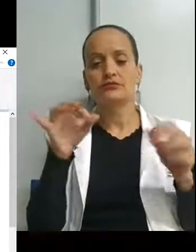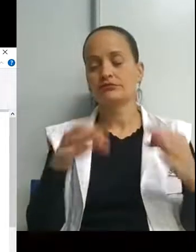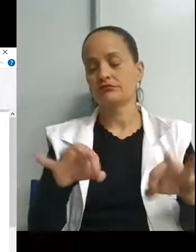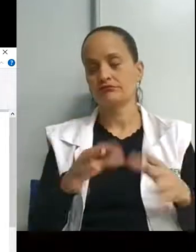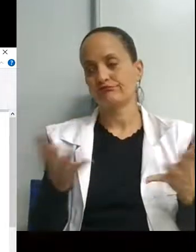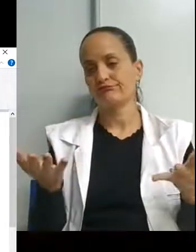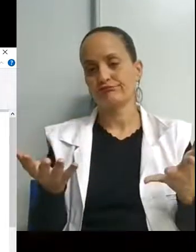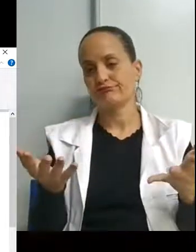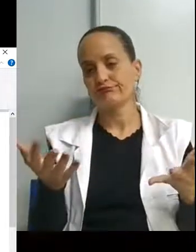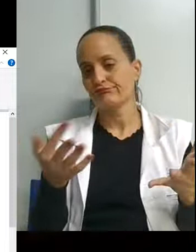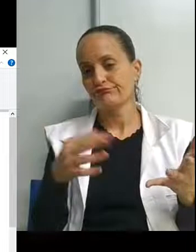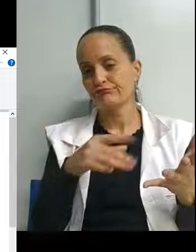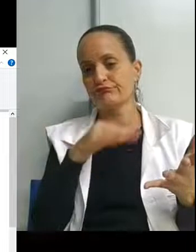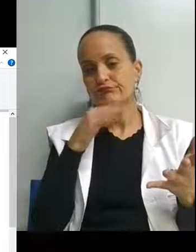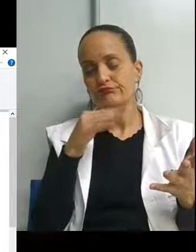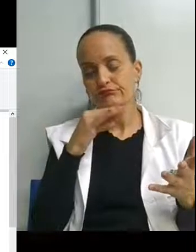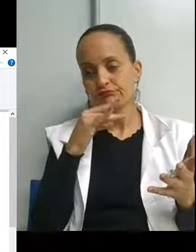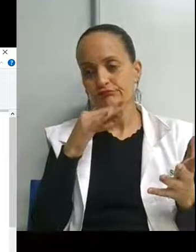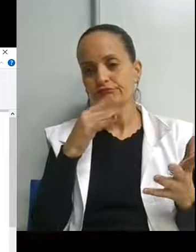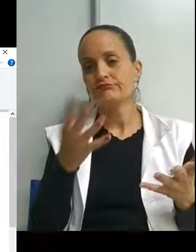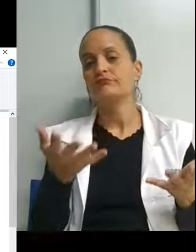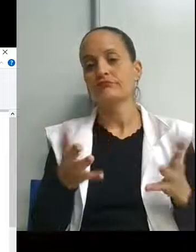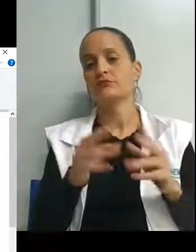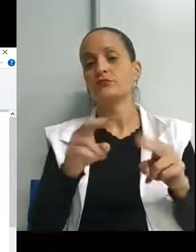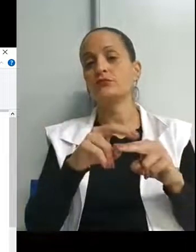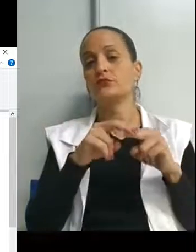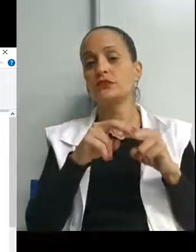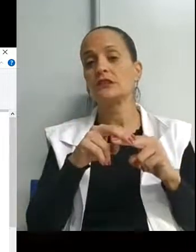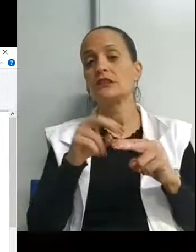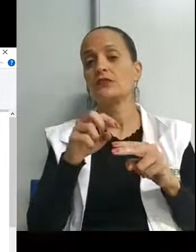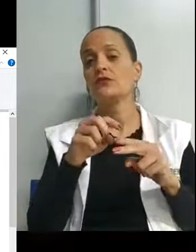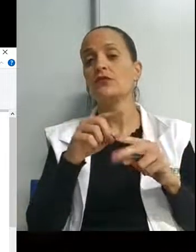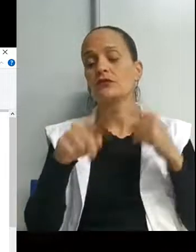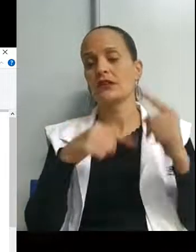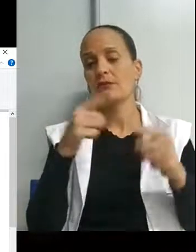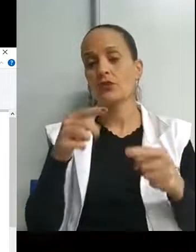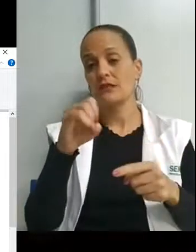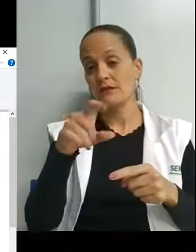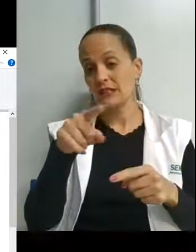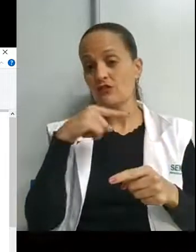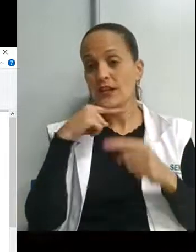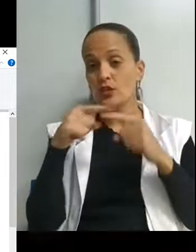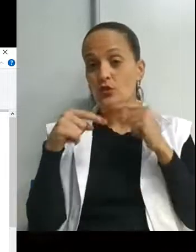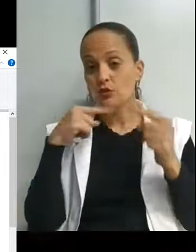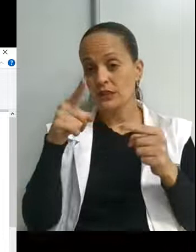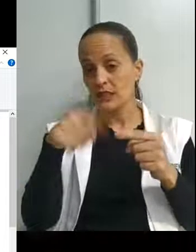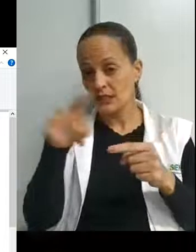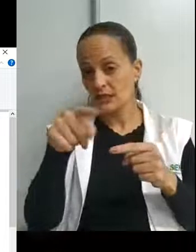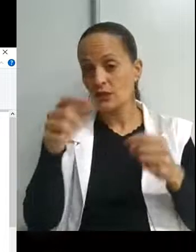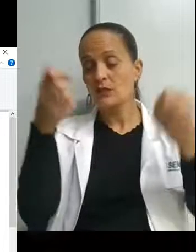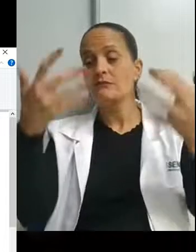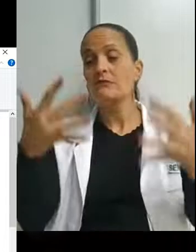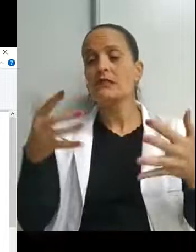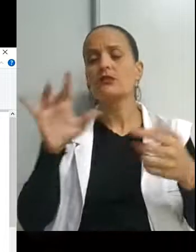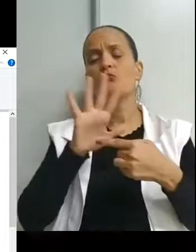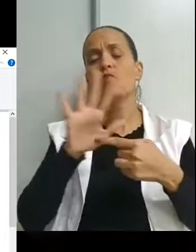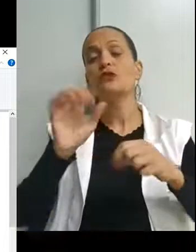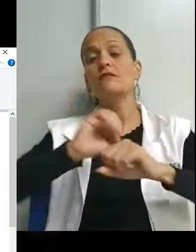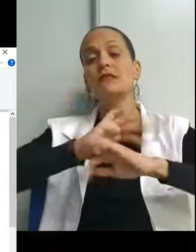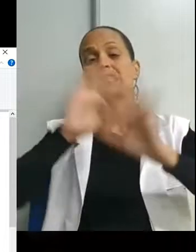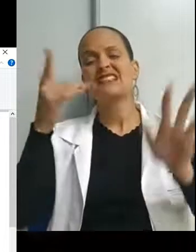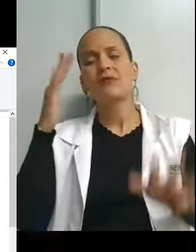à parte, né? Qualquer dúvida que vocês tiverem aí, quiser que eu explique melhor sobre isso aqui, ó, só falar. Eu só mostrei para poder a gente